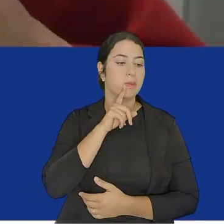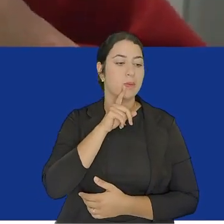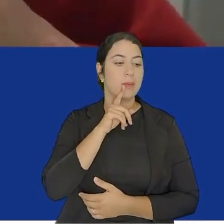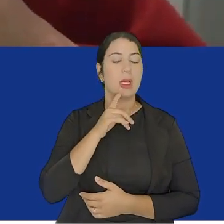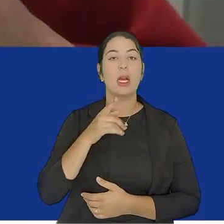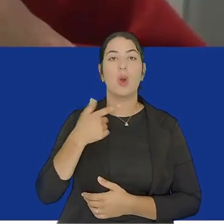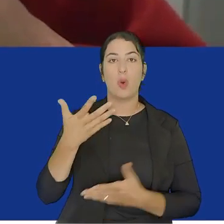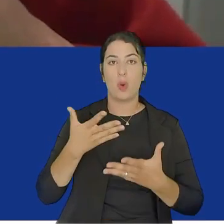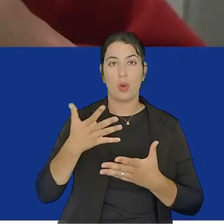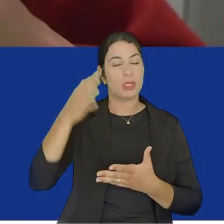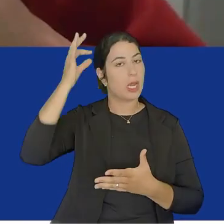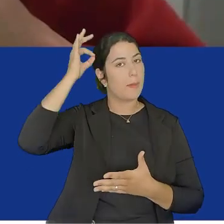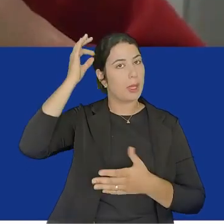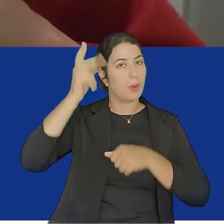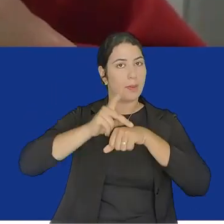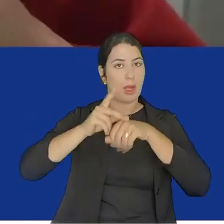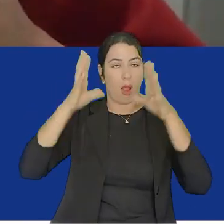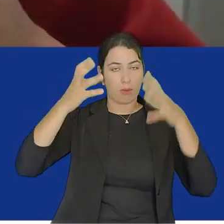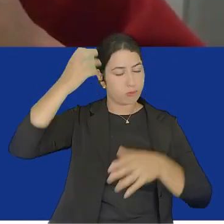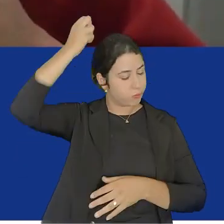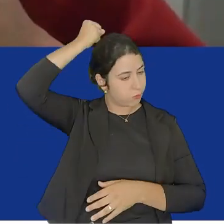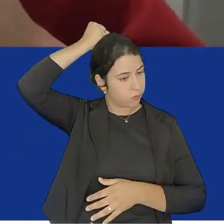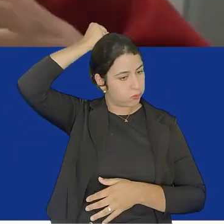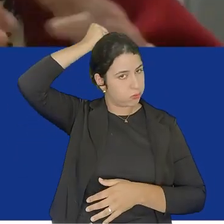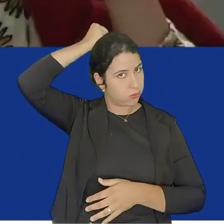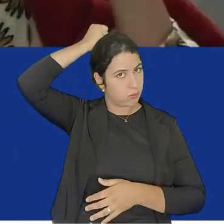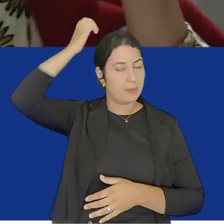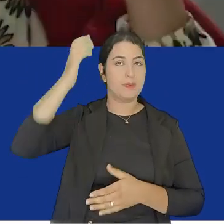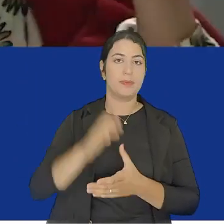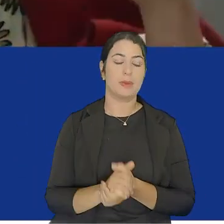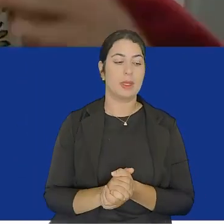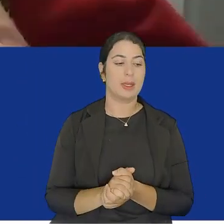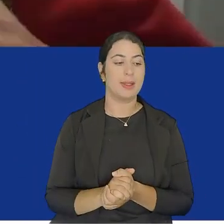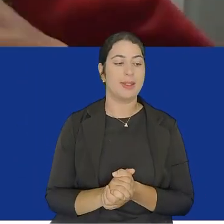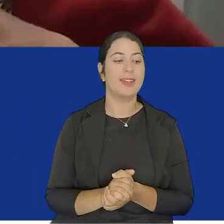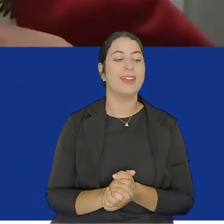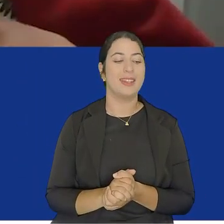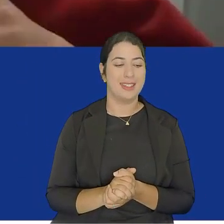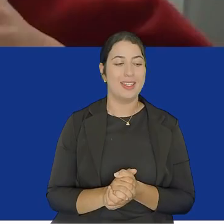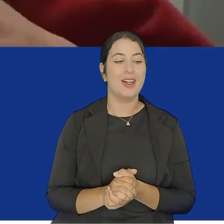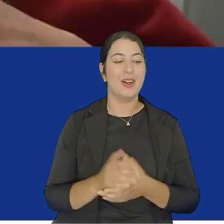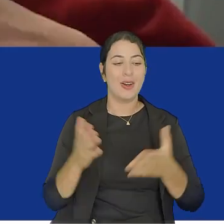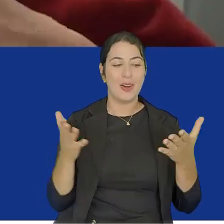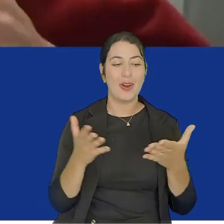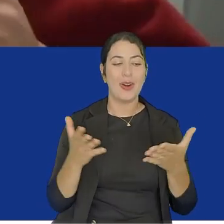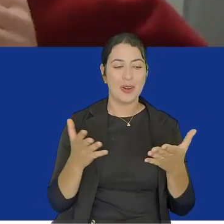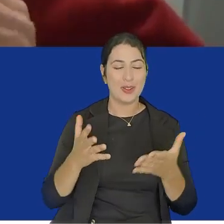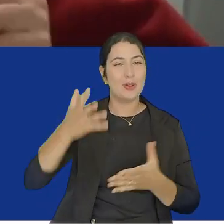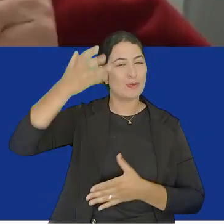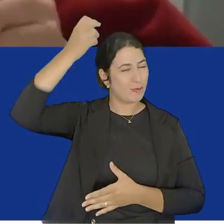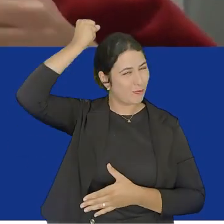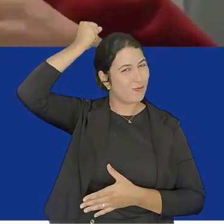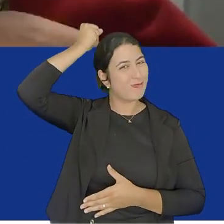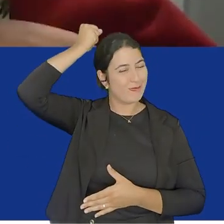cabelo preto, ele é crespo, mas hoje ele tá preso, preto, muito louca. Hoje o meu cabelo está preso,